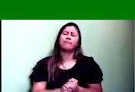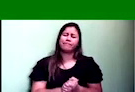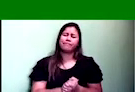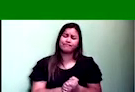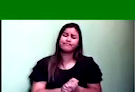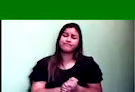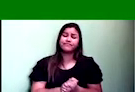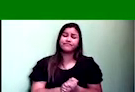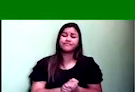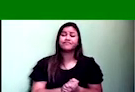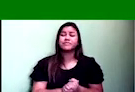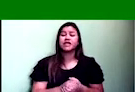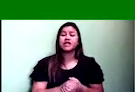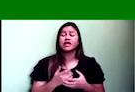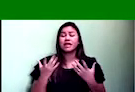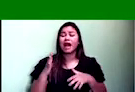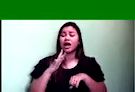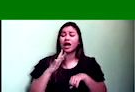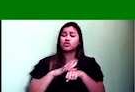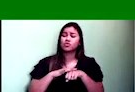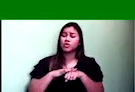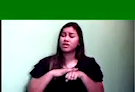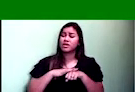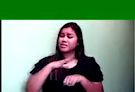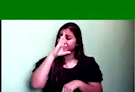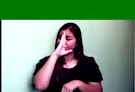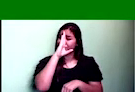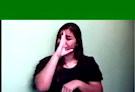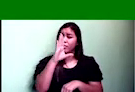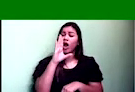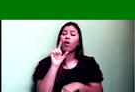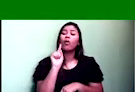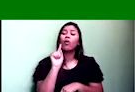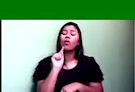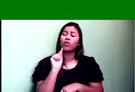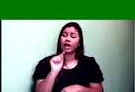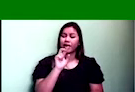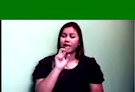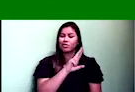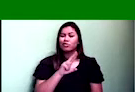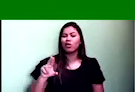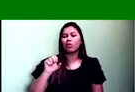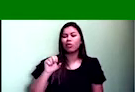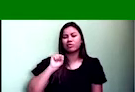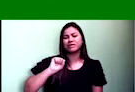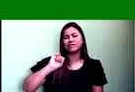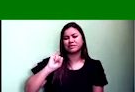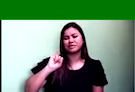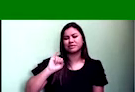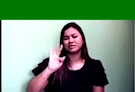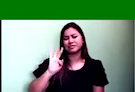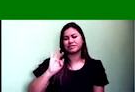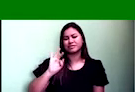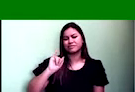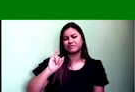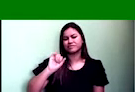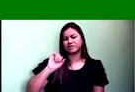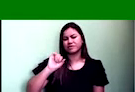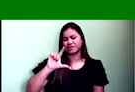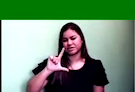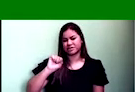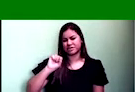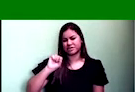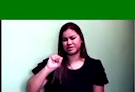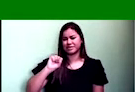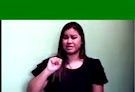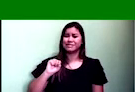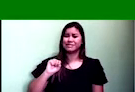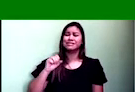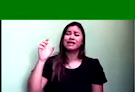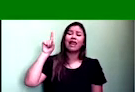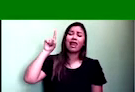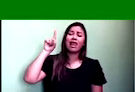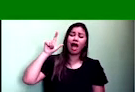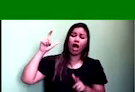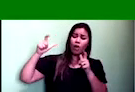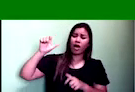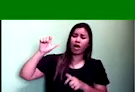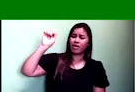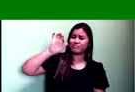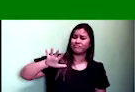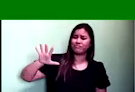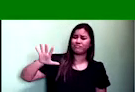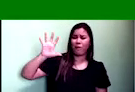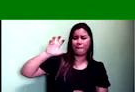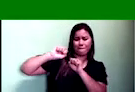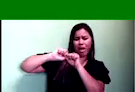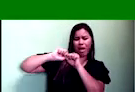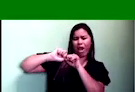nessas doenças a principal era a sífilis, onde nessa época assolou a Europa com uma grande